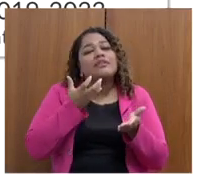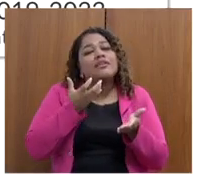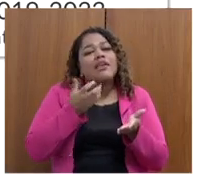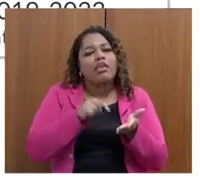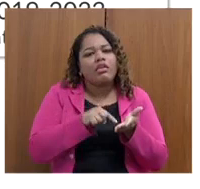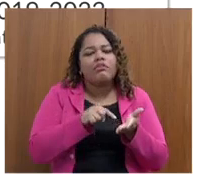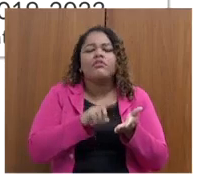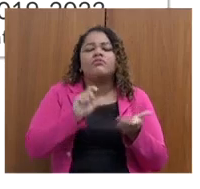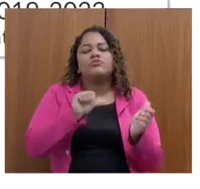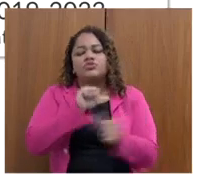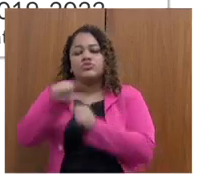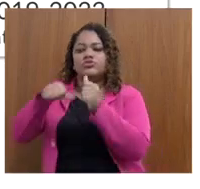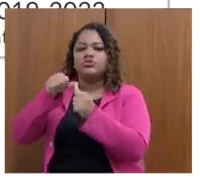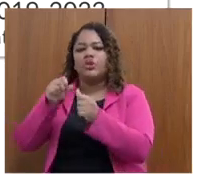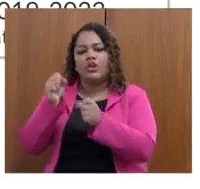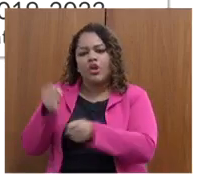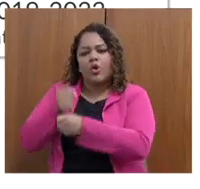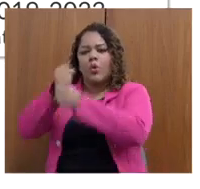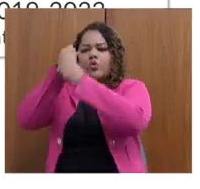prosperidade